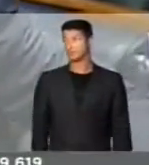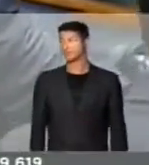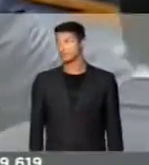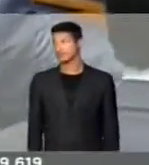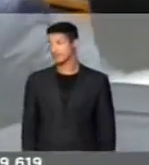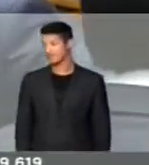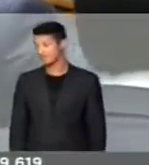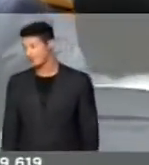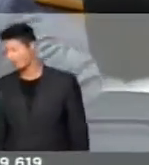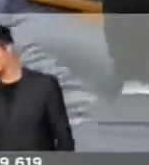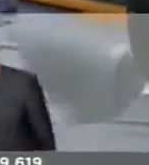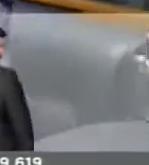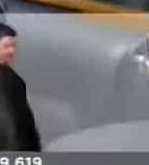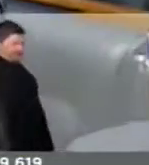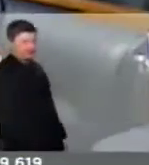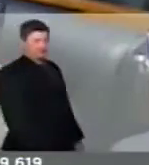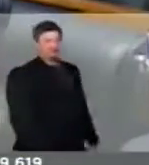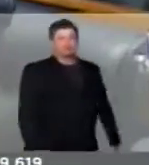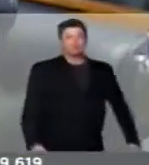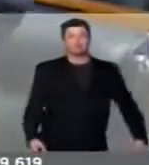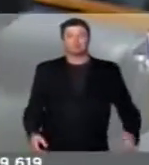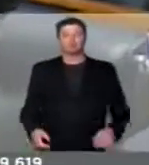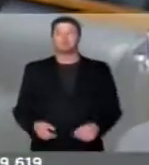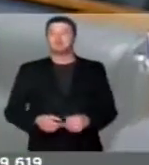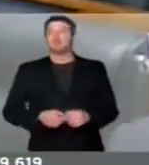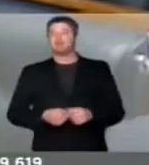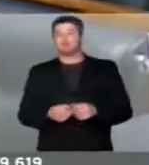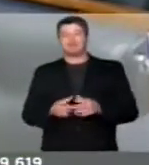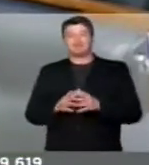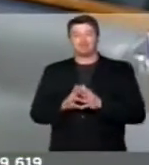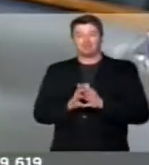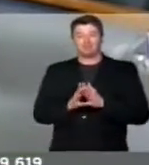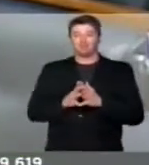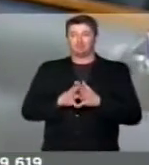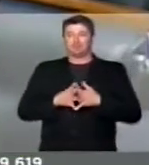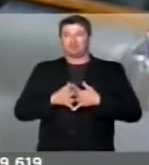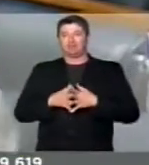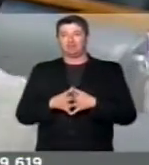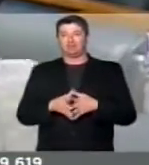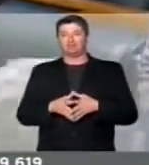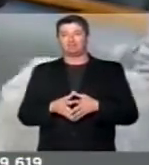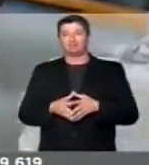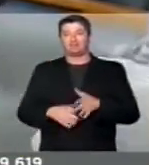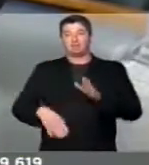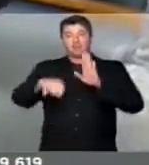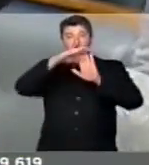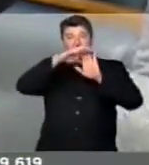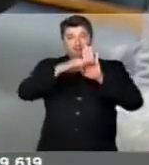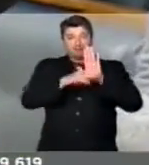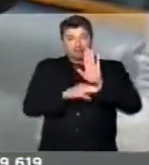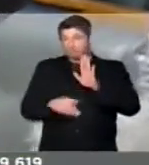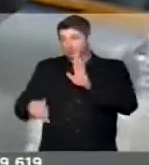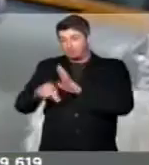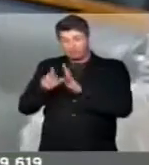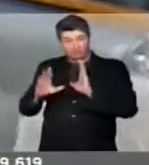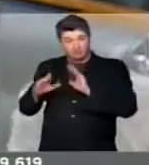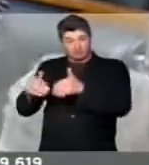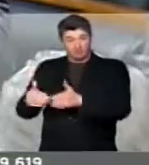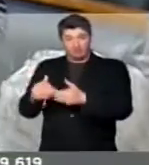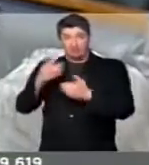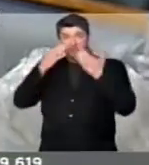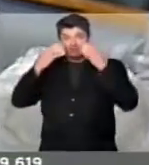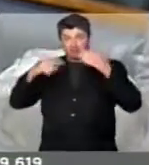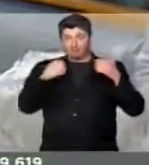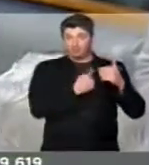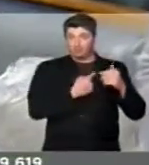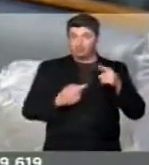prestou atenção. A pauta da comissão, e eu desafio o deputado. A pauta da comissão que nos foi